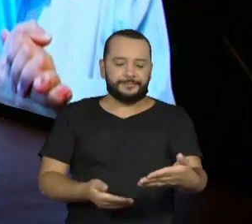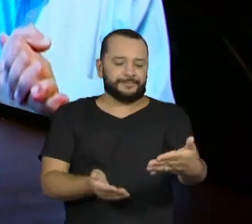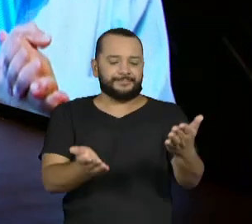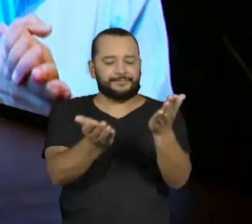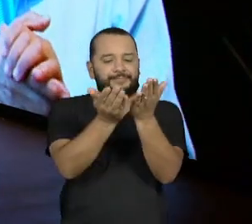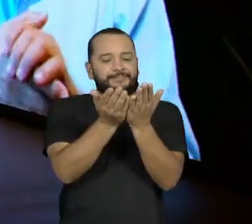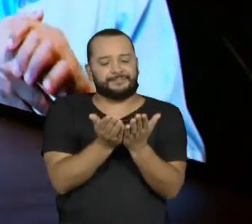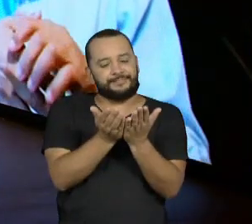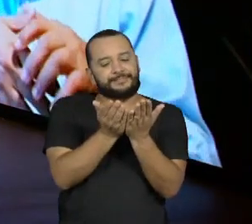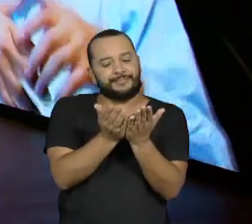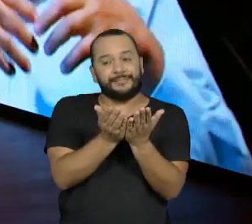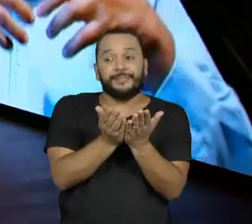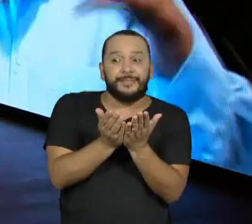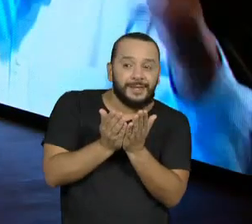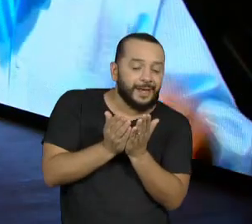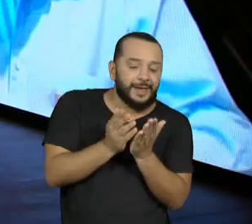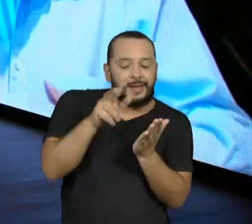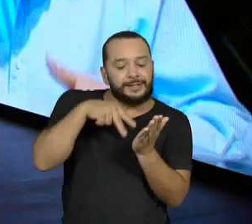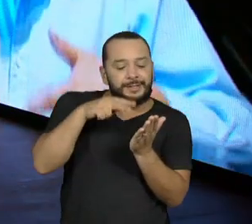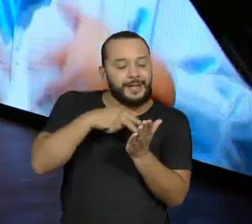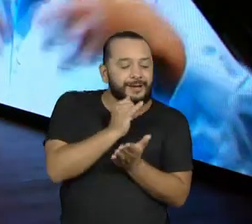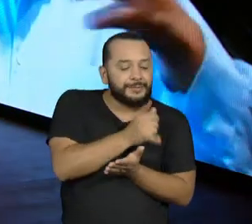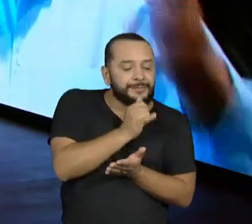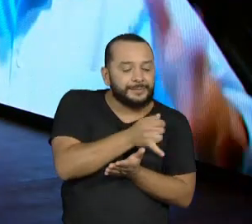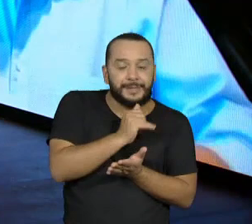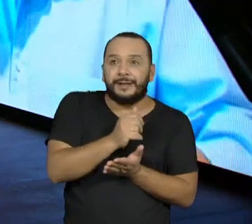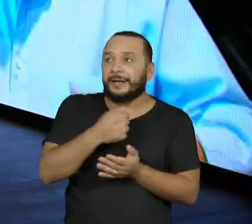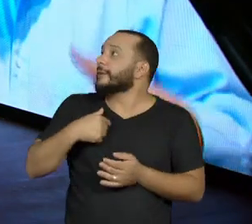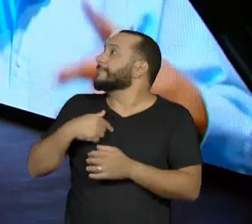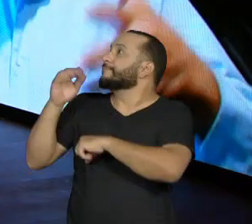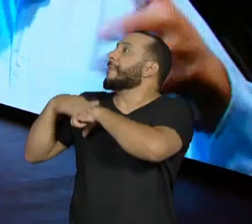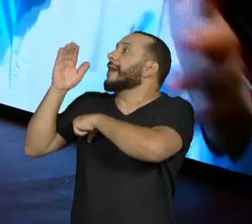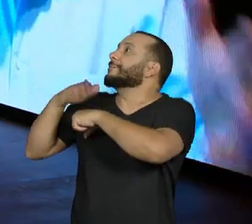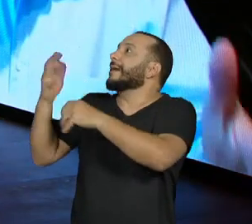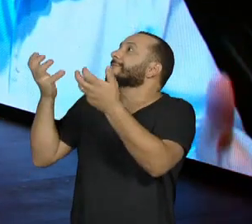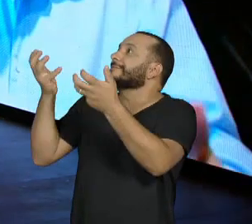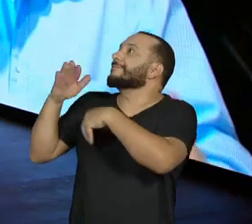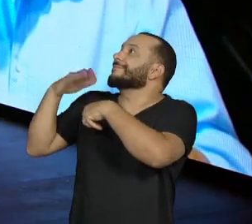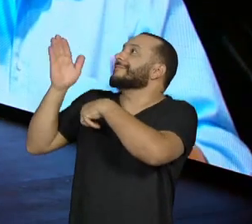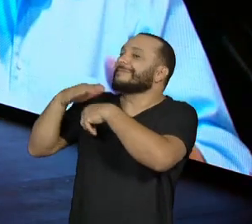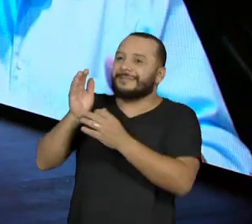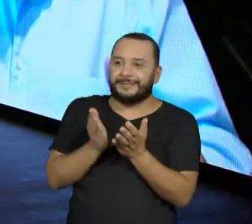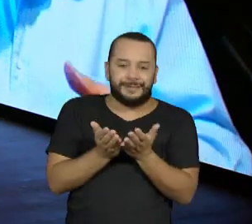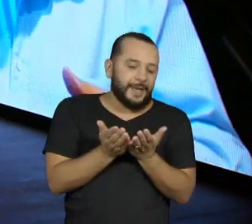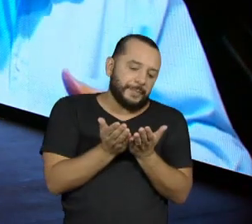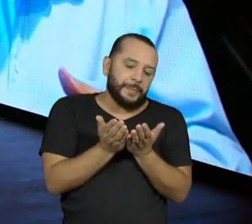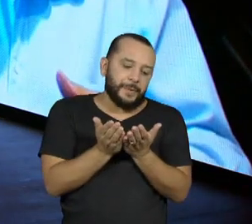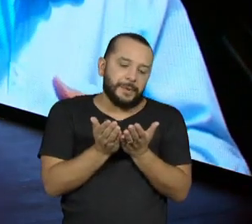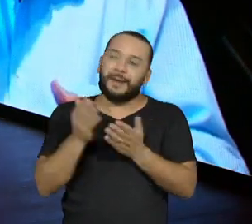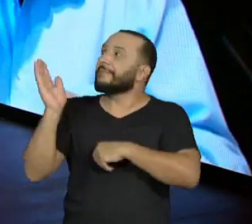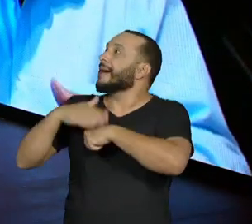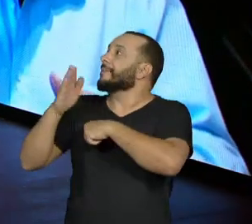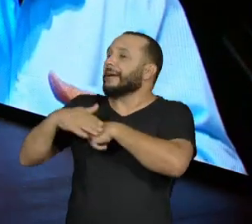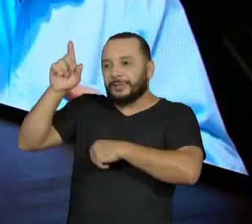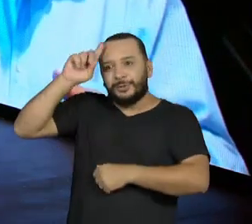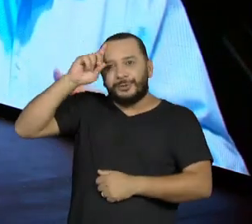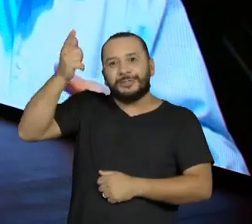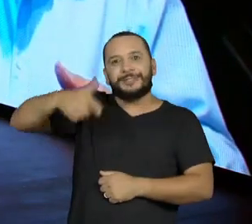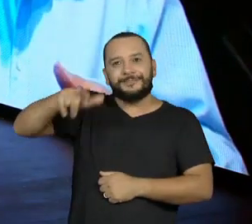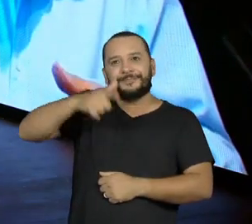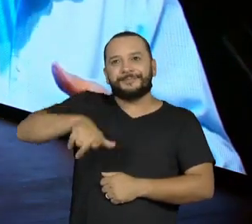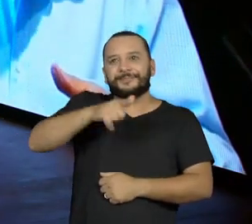ler? Daí eu pedia todo dia mais histórias, mais coisas que ela contasse. Papai